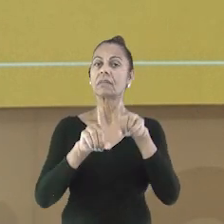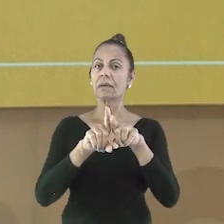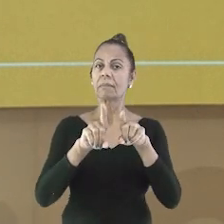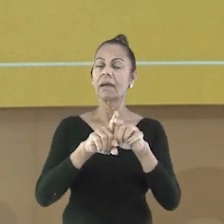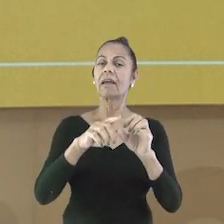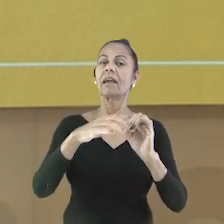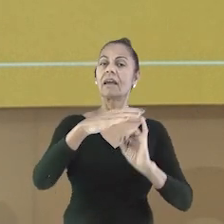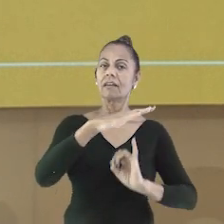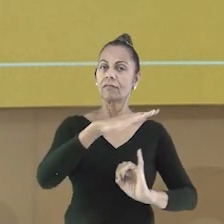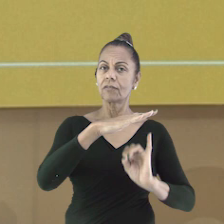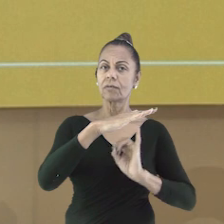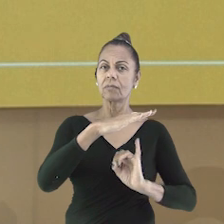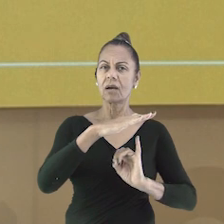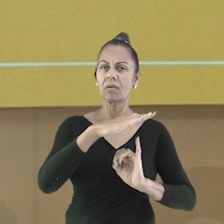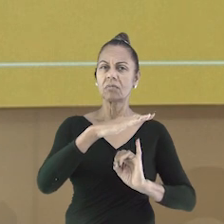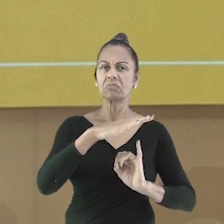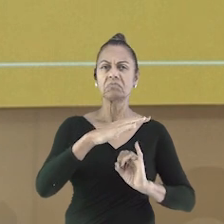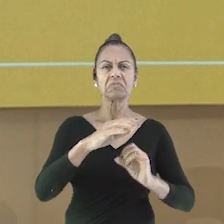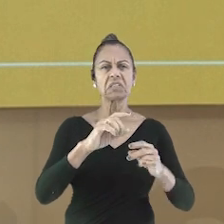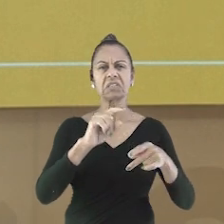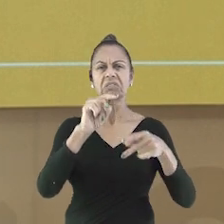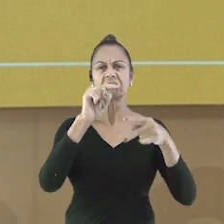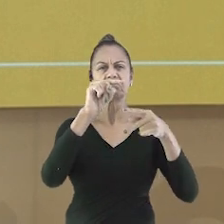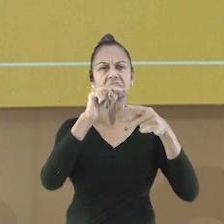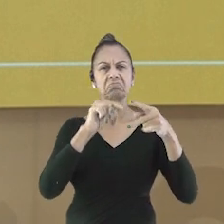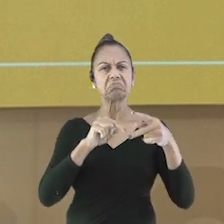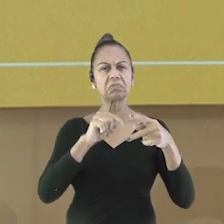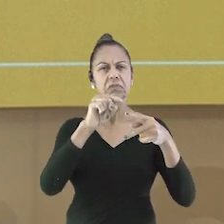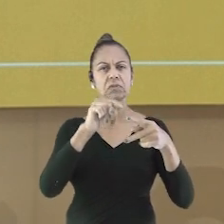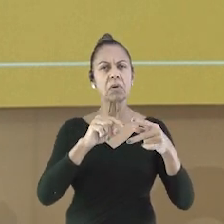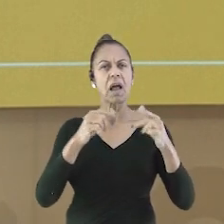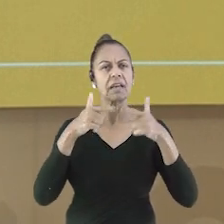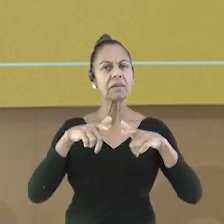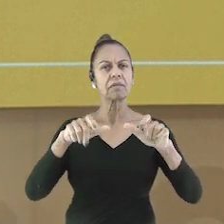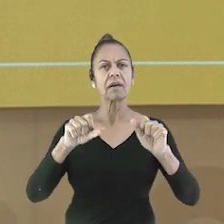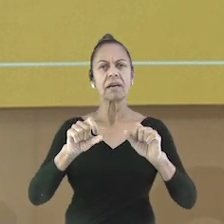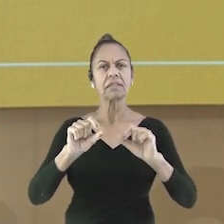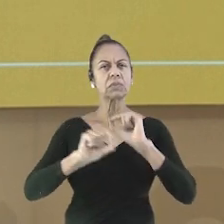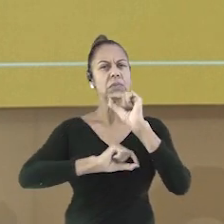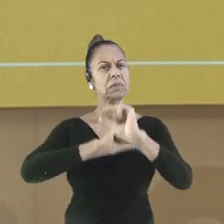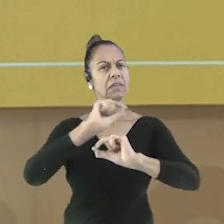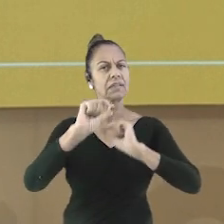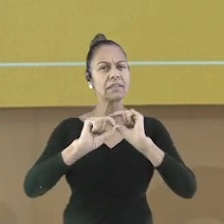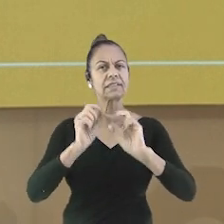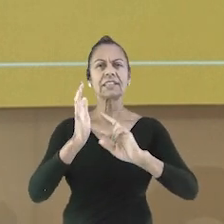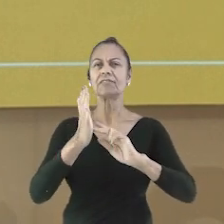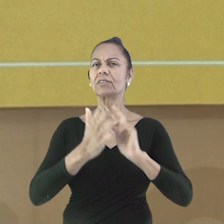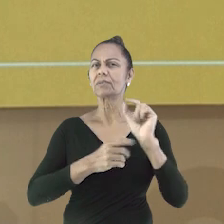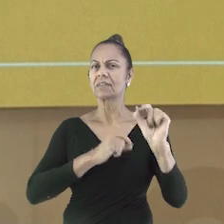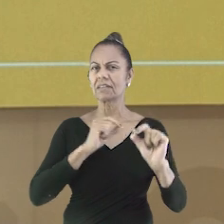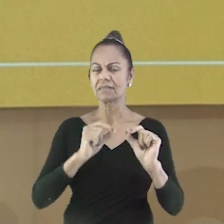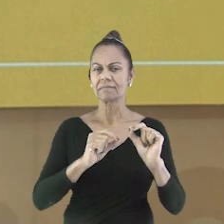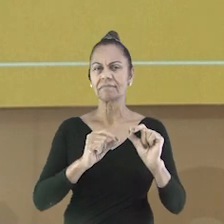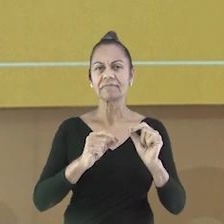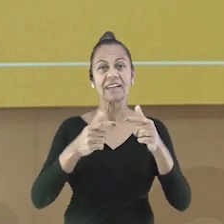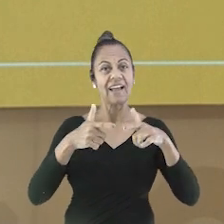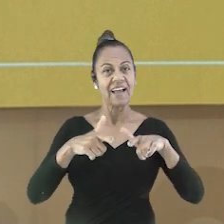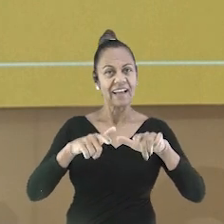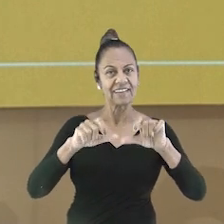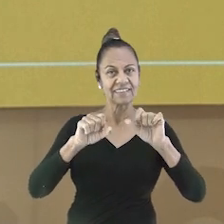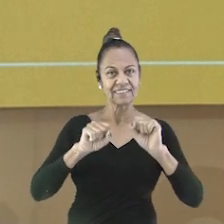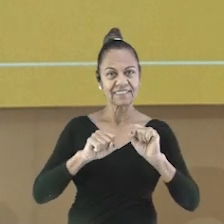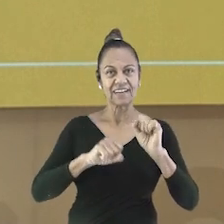seu texto tanto a linguagem formal quanto a linguagem informal. Mas o que é linguagem formal